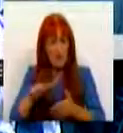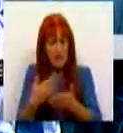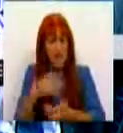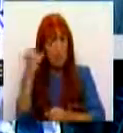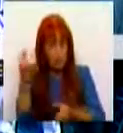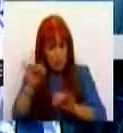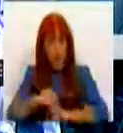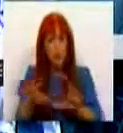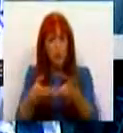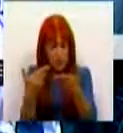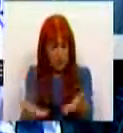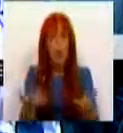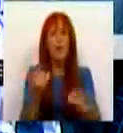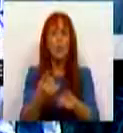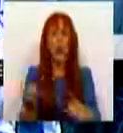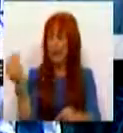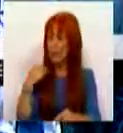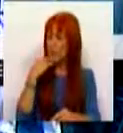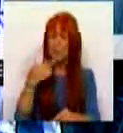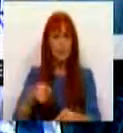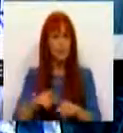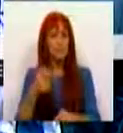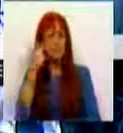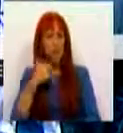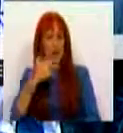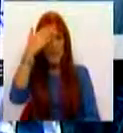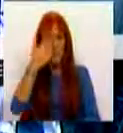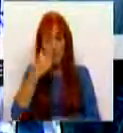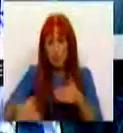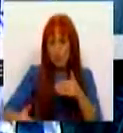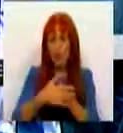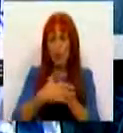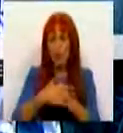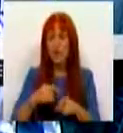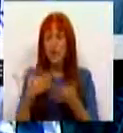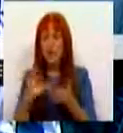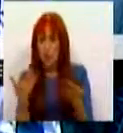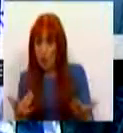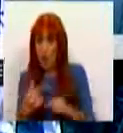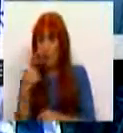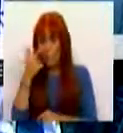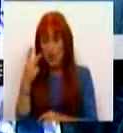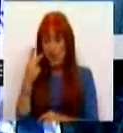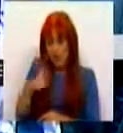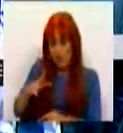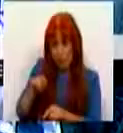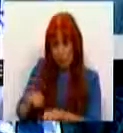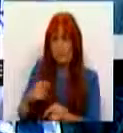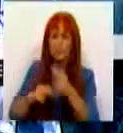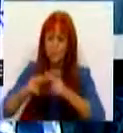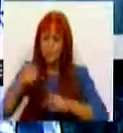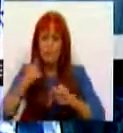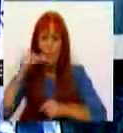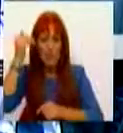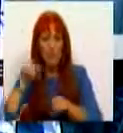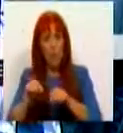dar mais futuro àquelas comunidades, porque como há pouco afirmei, honrar a memória dos que partiram é ajudar agora os que ficaram e reconstruir